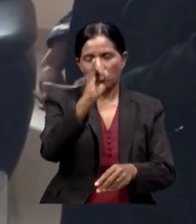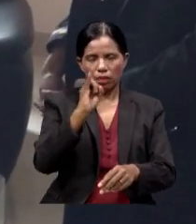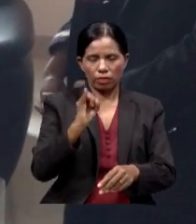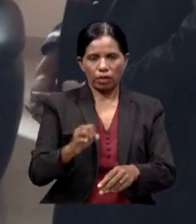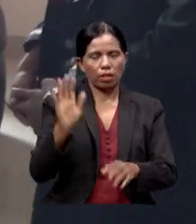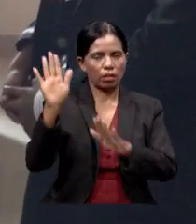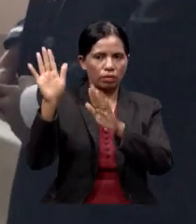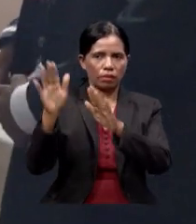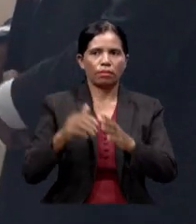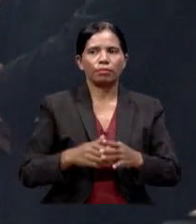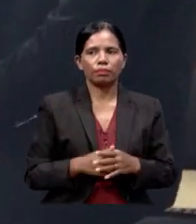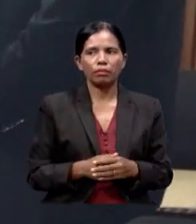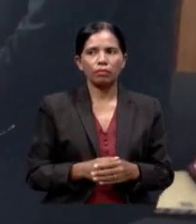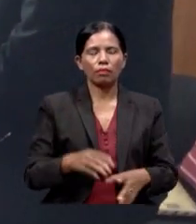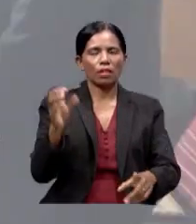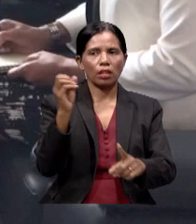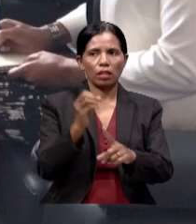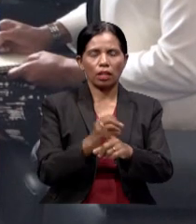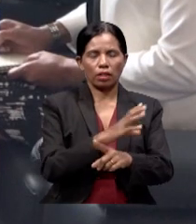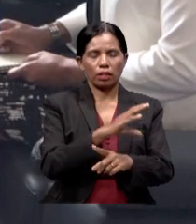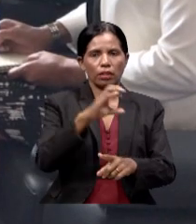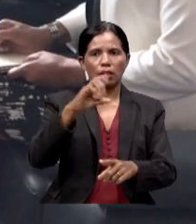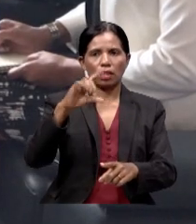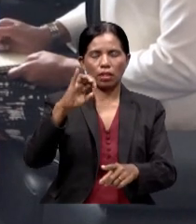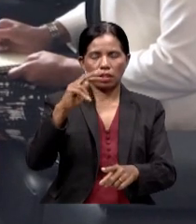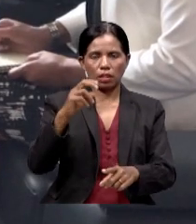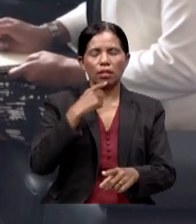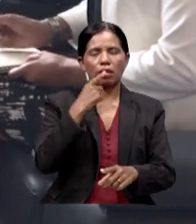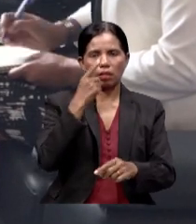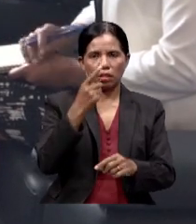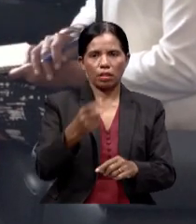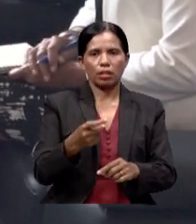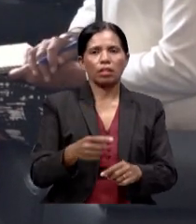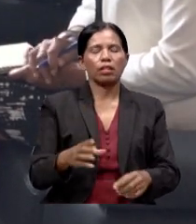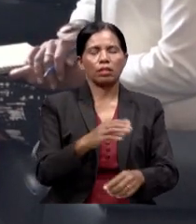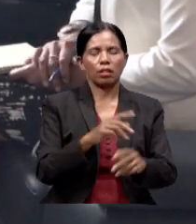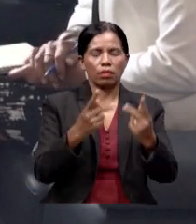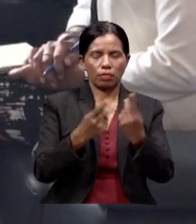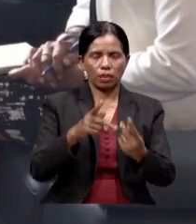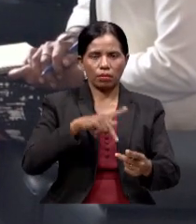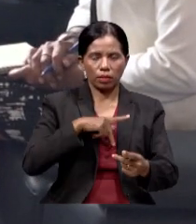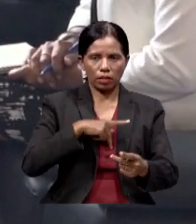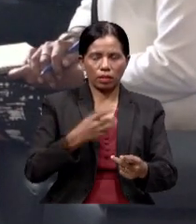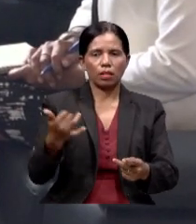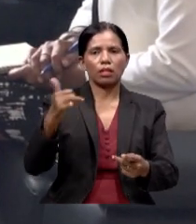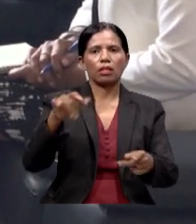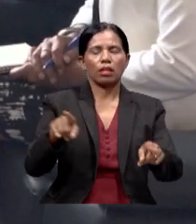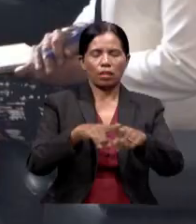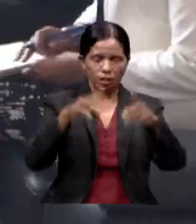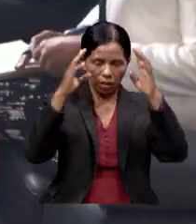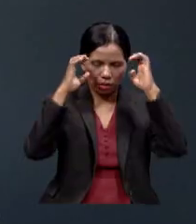base. E a oportunidade de Celina Soares Franklin, Hateten, setor prioridade Sira, Liliu Hanessa na